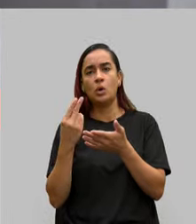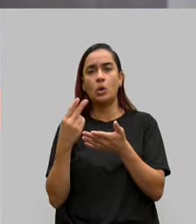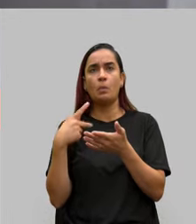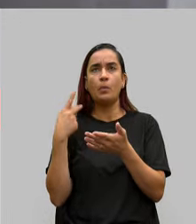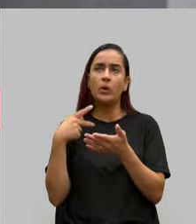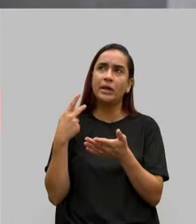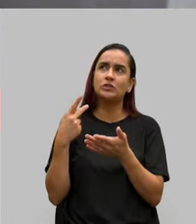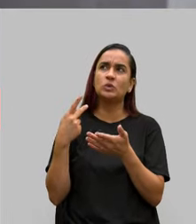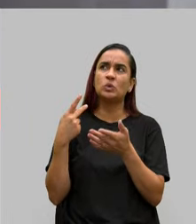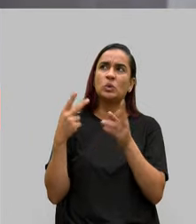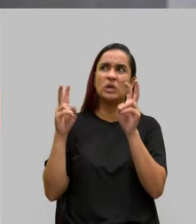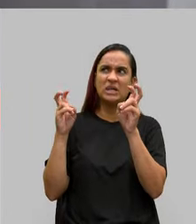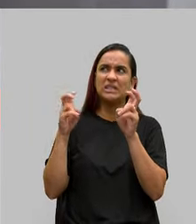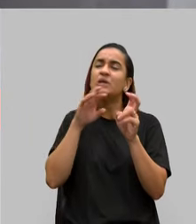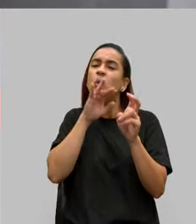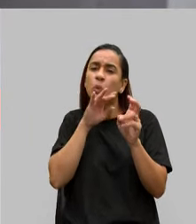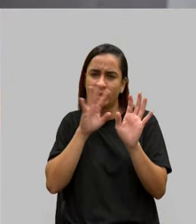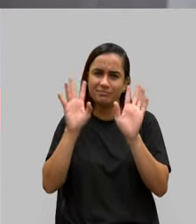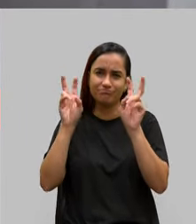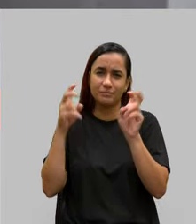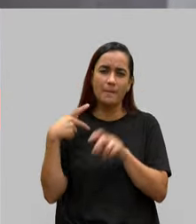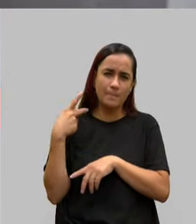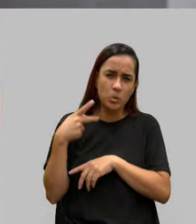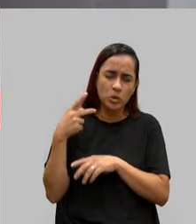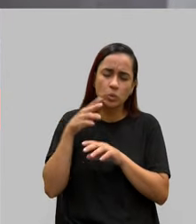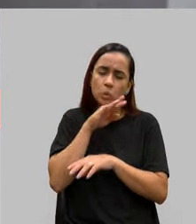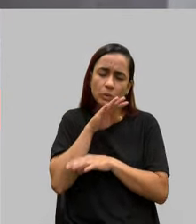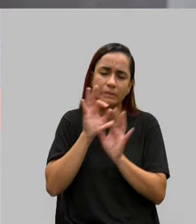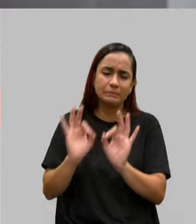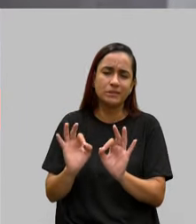político no mau sentido digo né